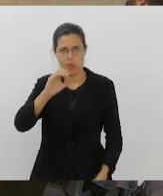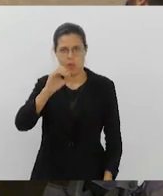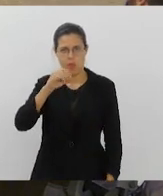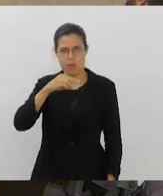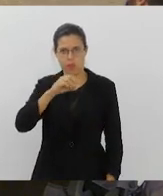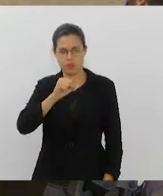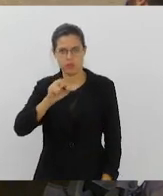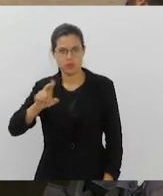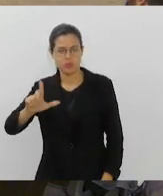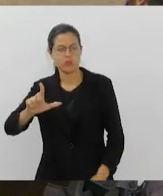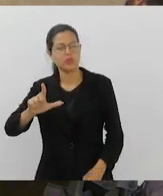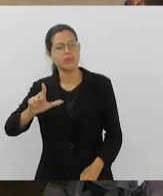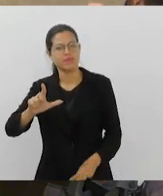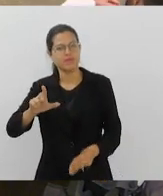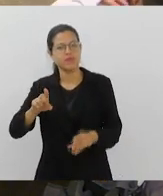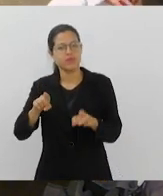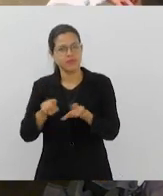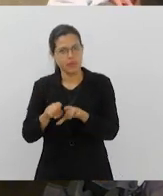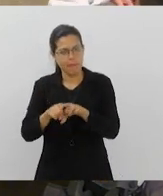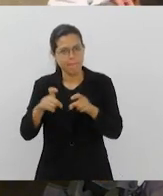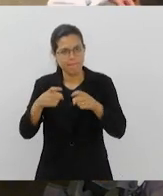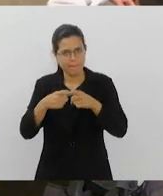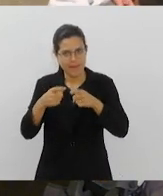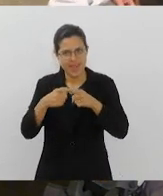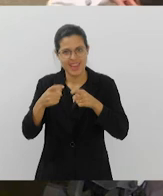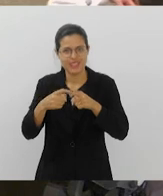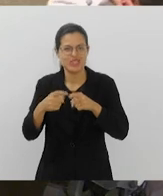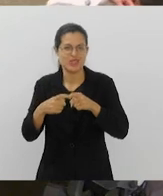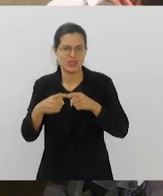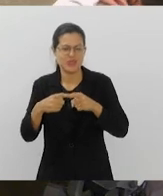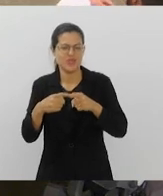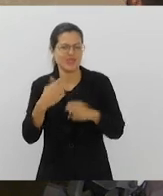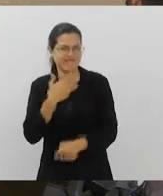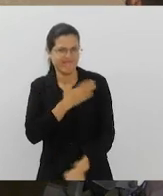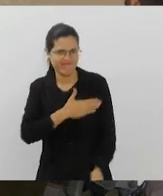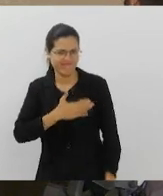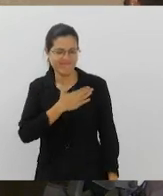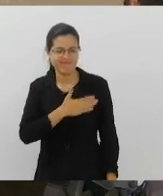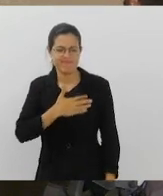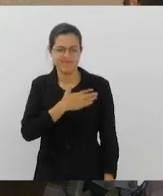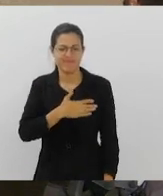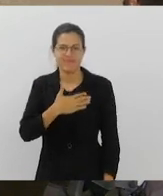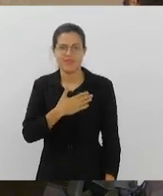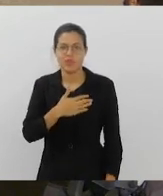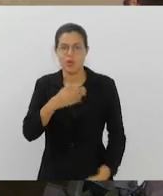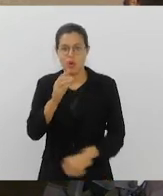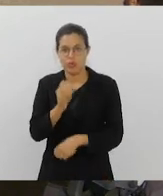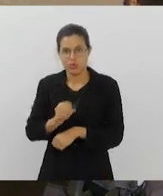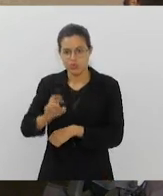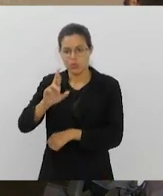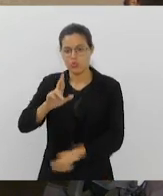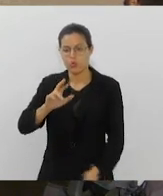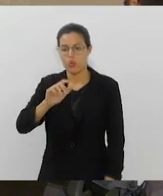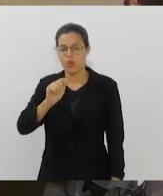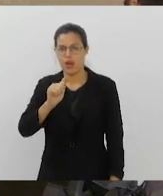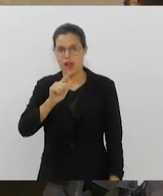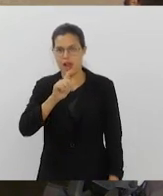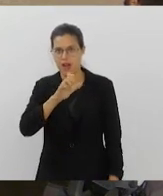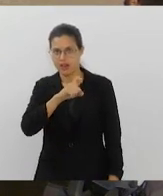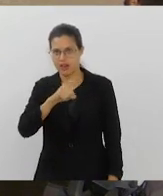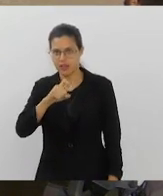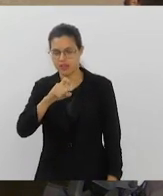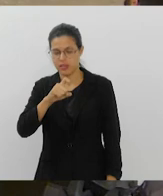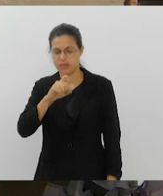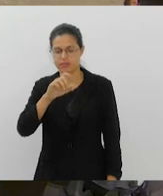também, colega médico, então mais honrado ainda, ao doutor Alessandro, Reinaldo,